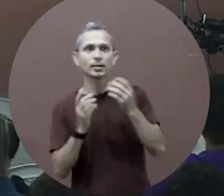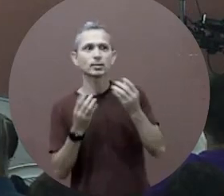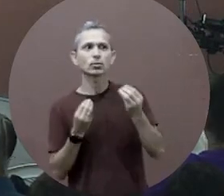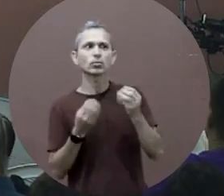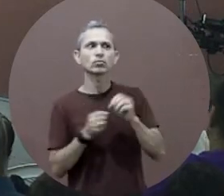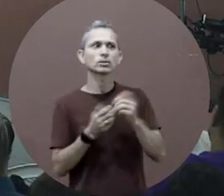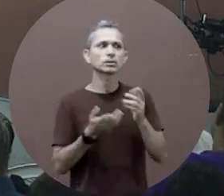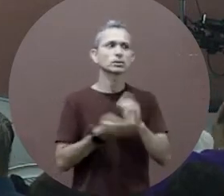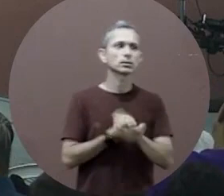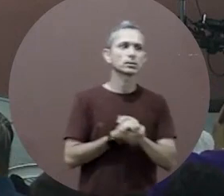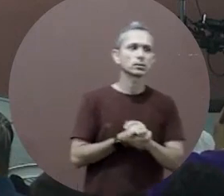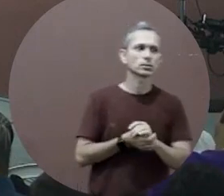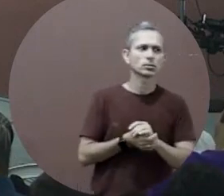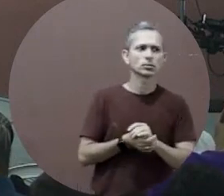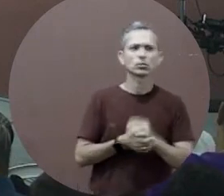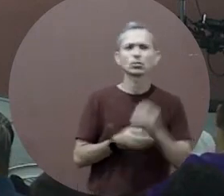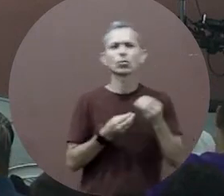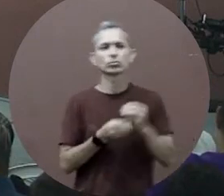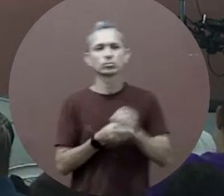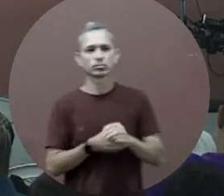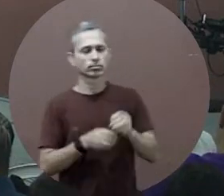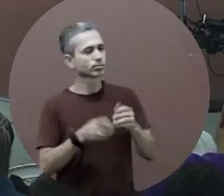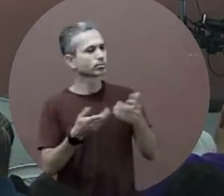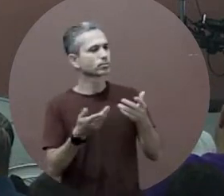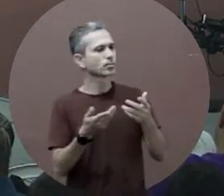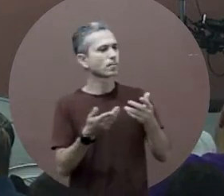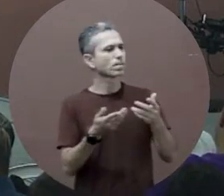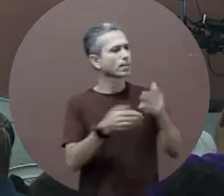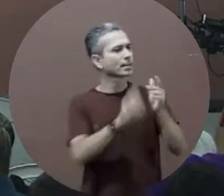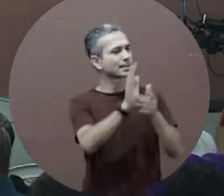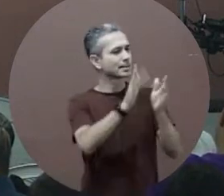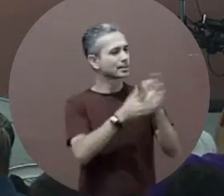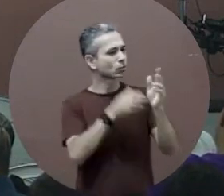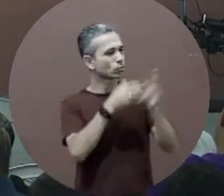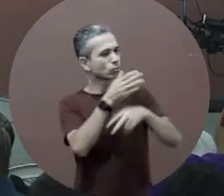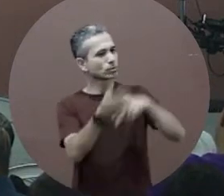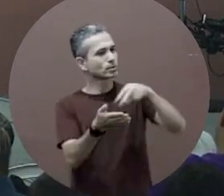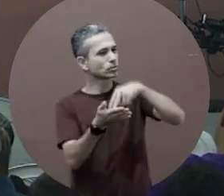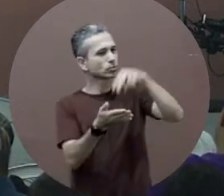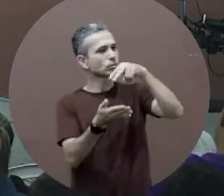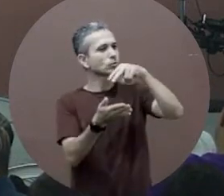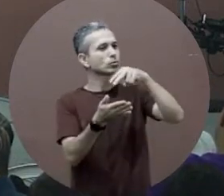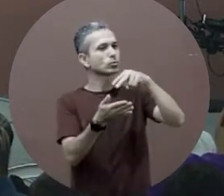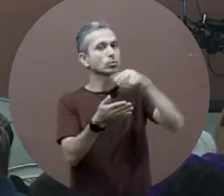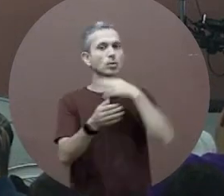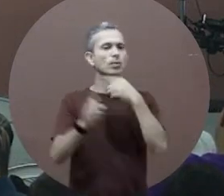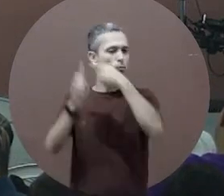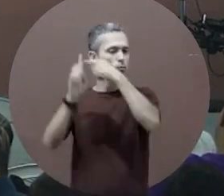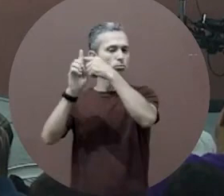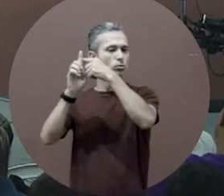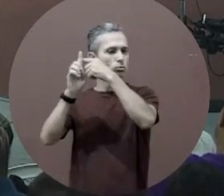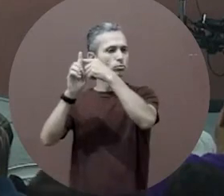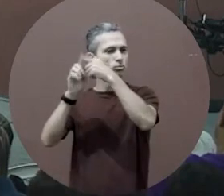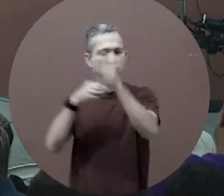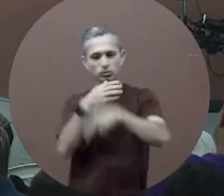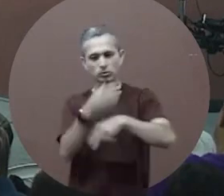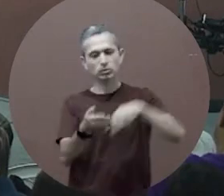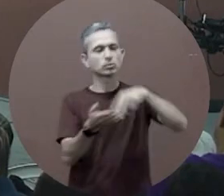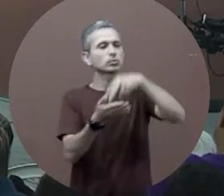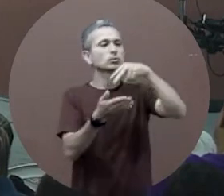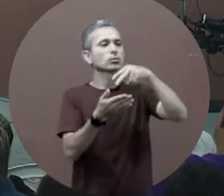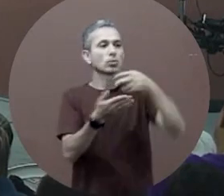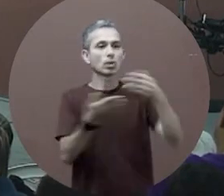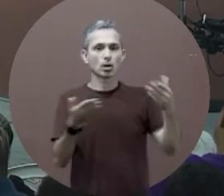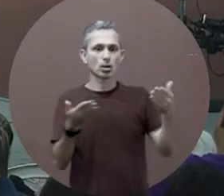santidade? Por causa do véu que foi rasgado, da carne moída do Senhor Jesus, do sangue derramado que nos abriu